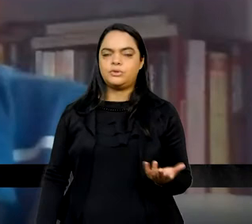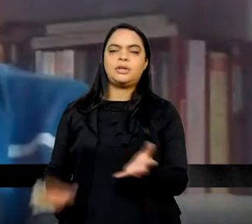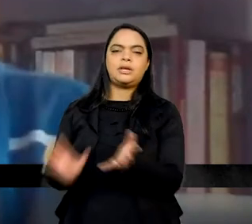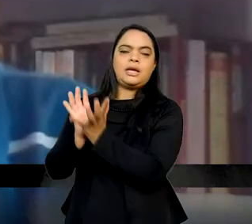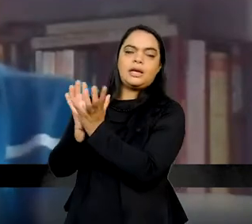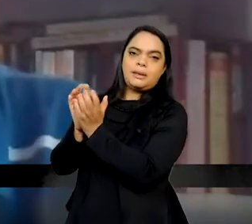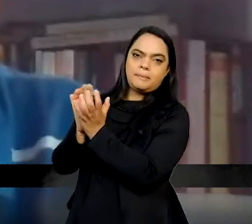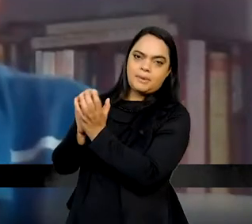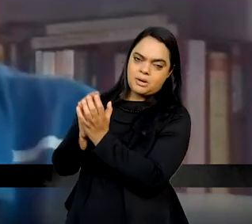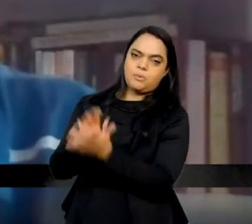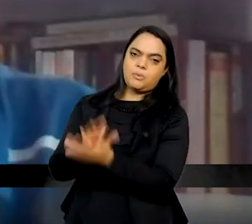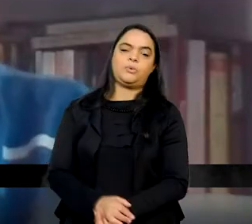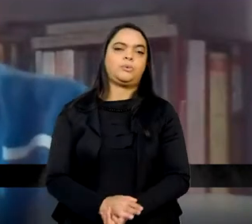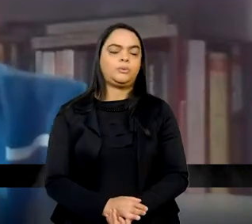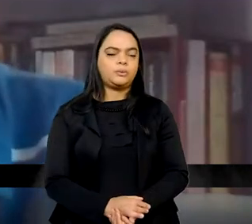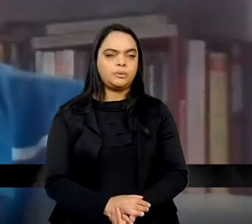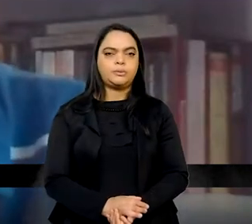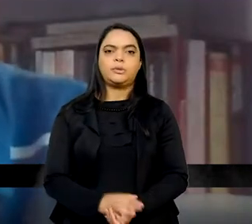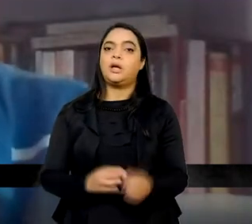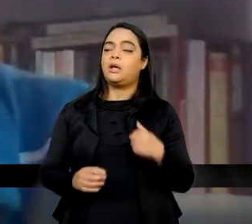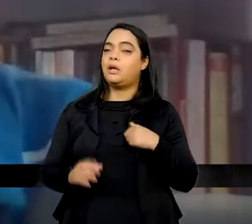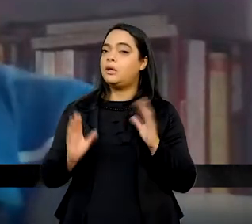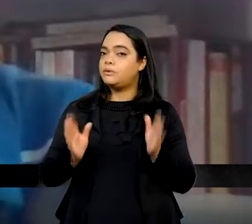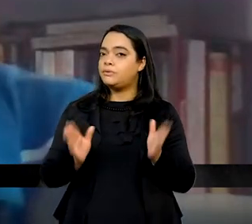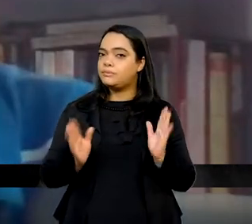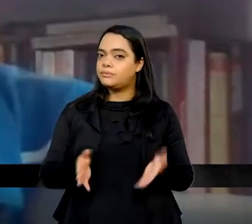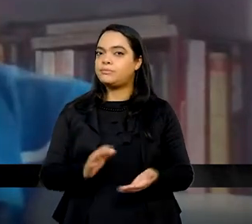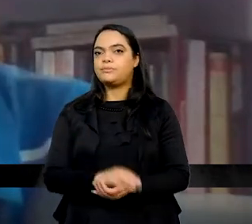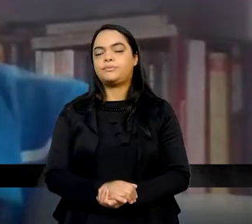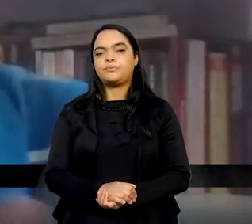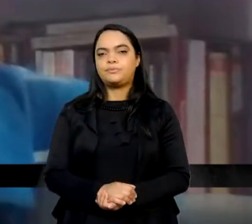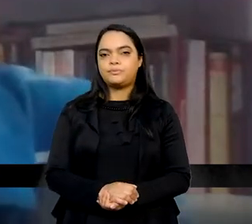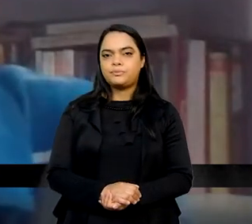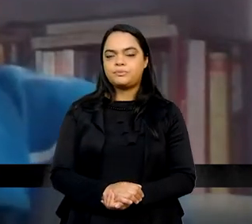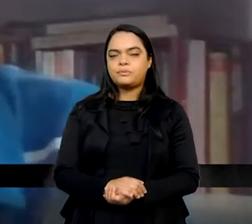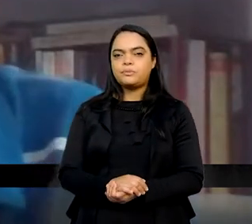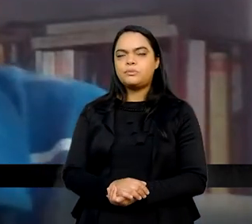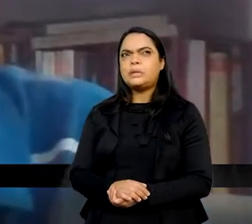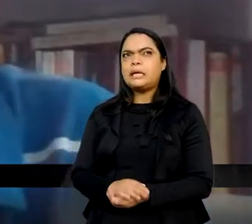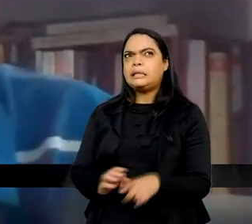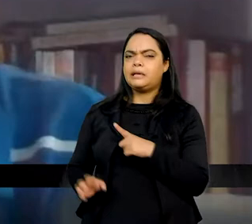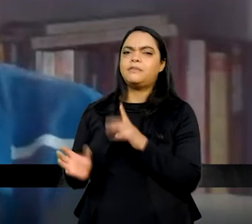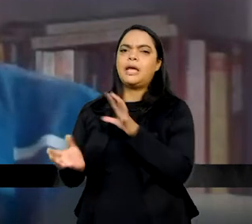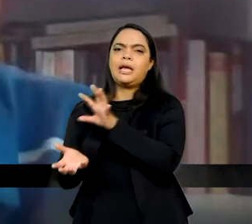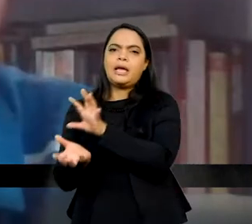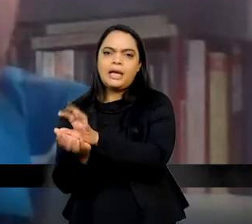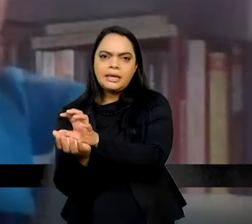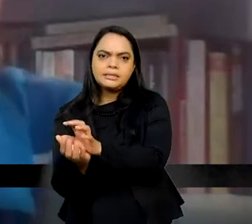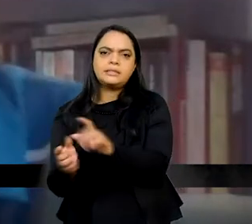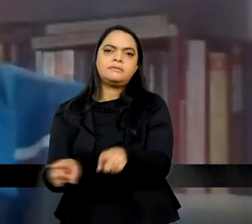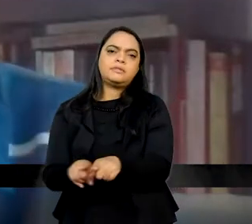Pernambuco, e aí eu já, além do Recife, nós passamos, assim, às vezes eu faço